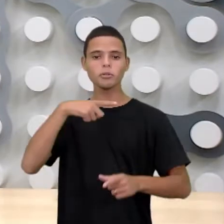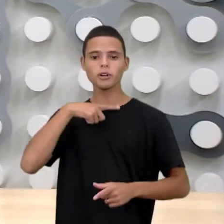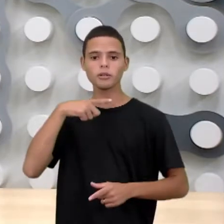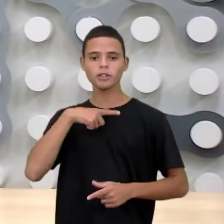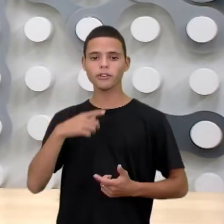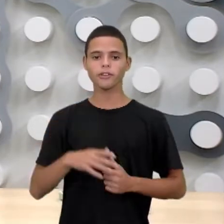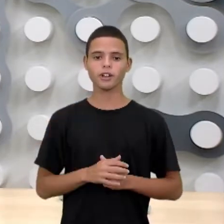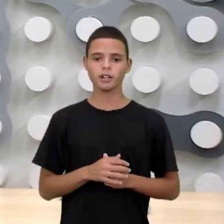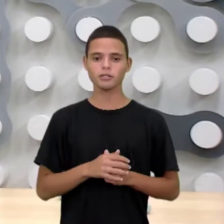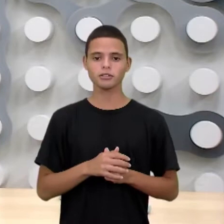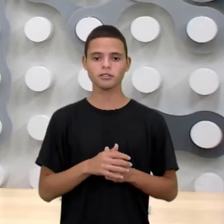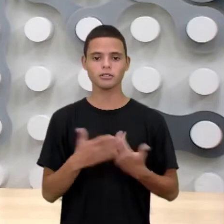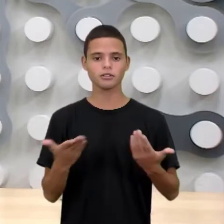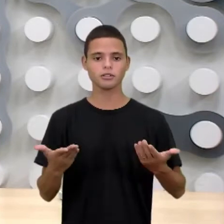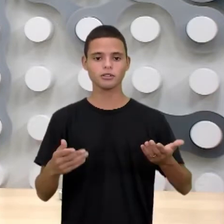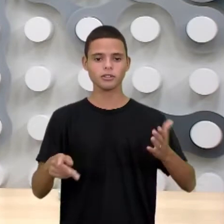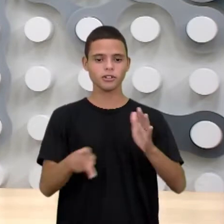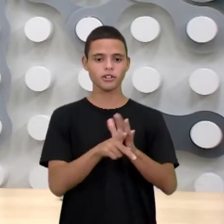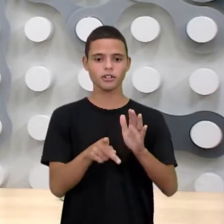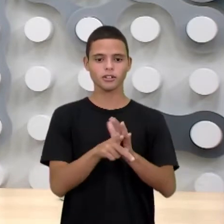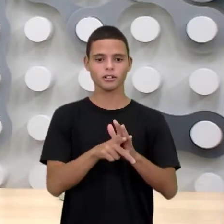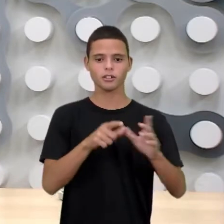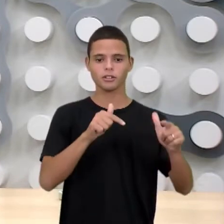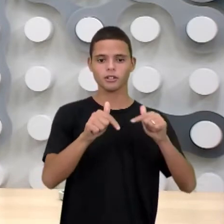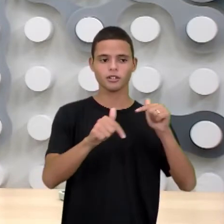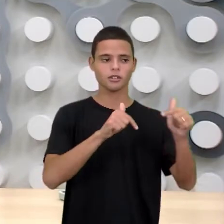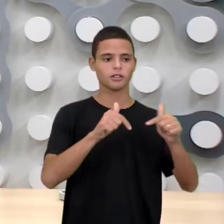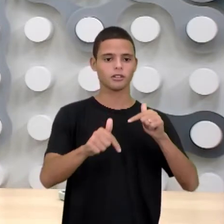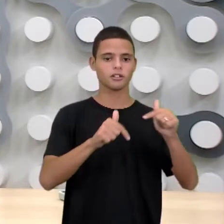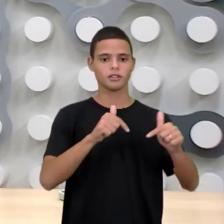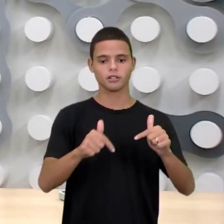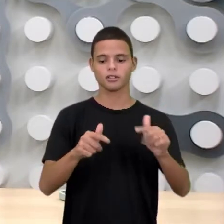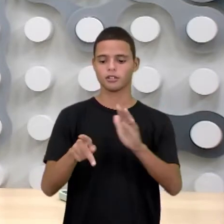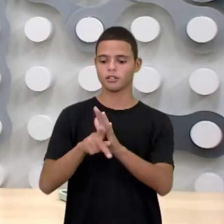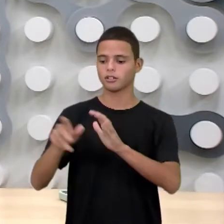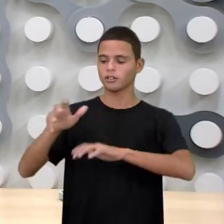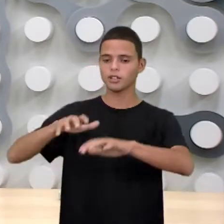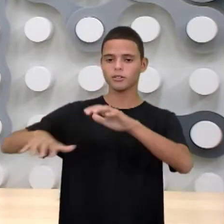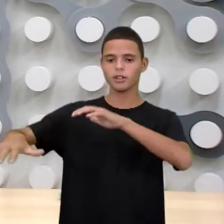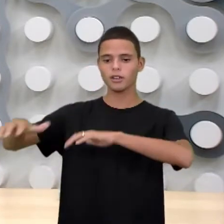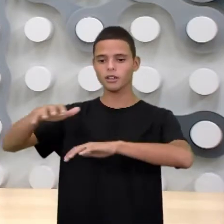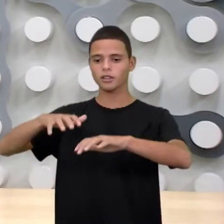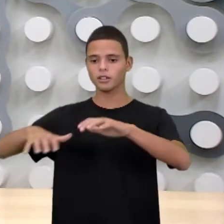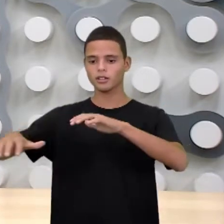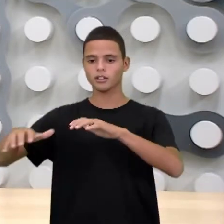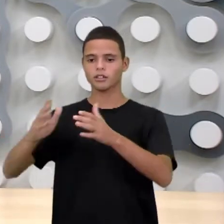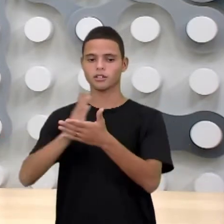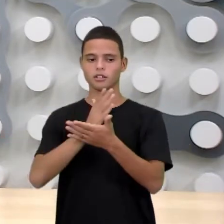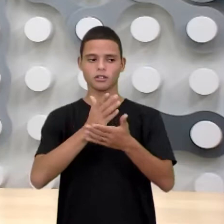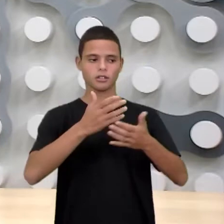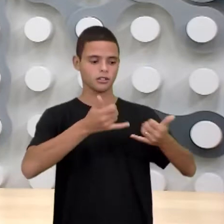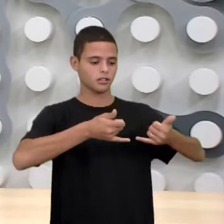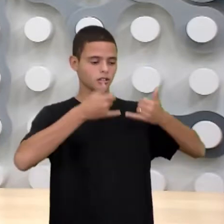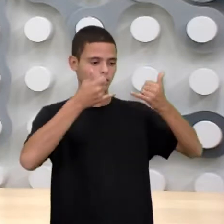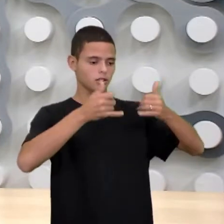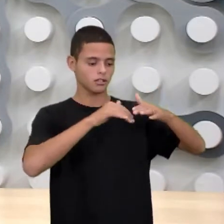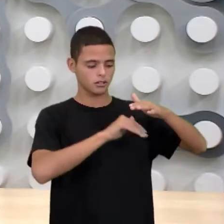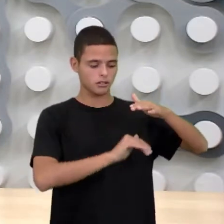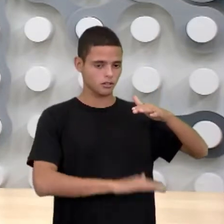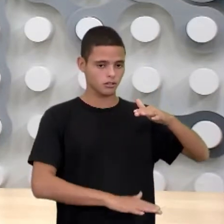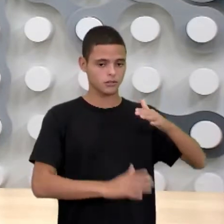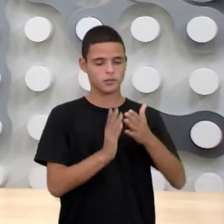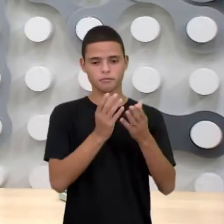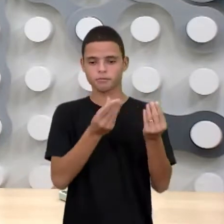1, mostrando até os institutos que trabalham aí com a demografia, né, com os dados demográficos, né, em vários